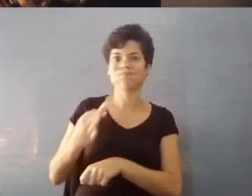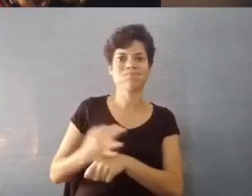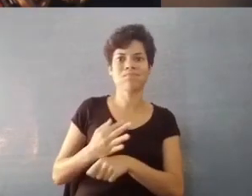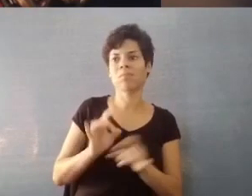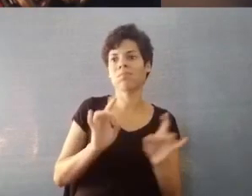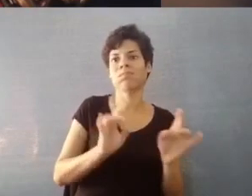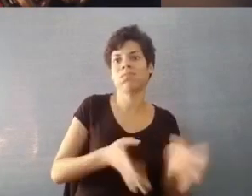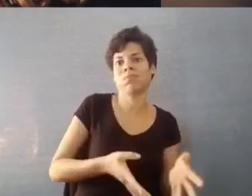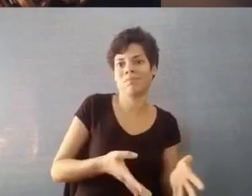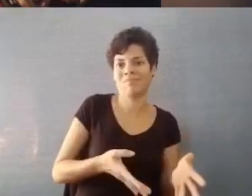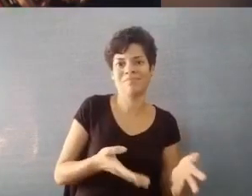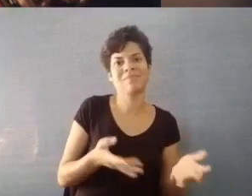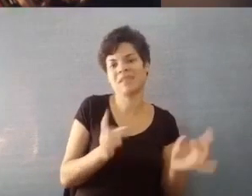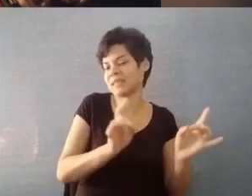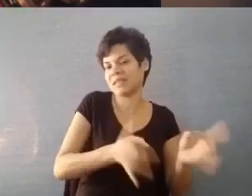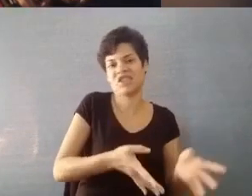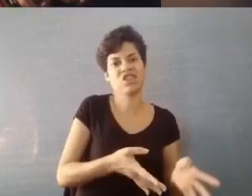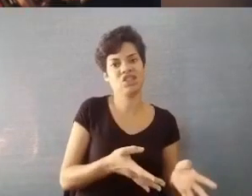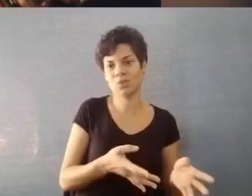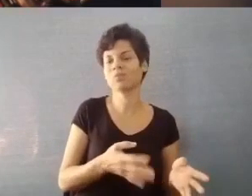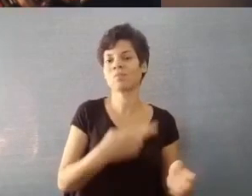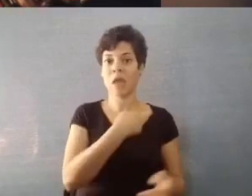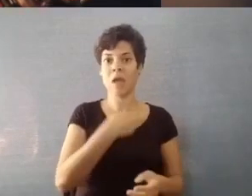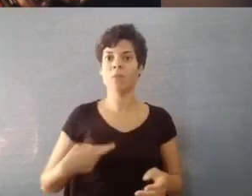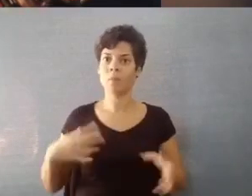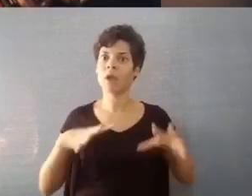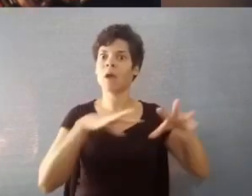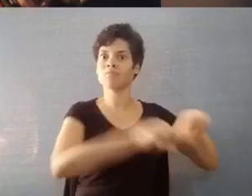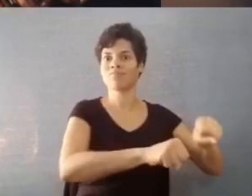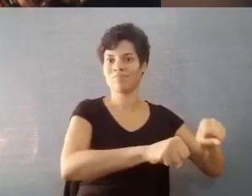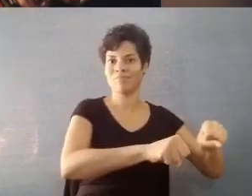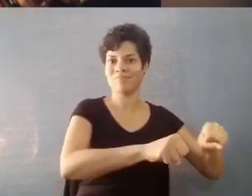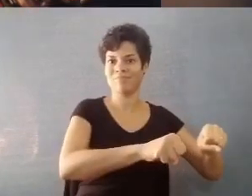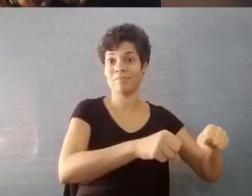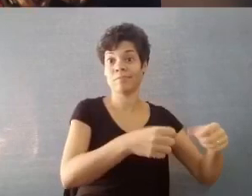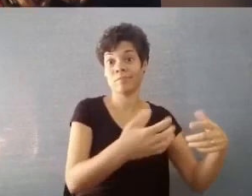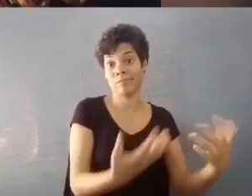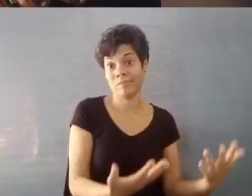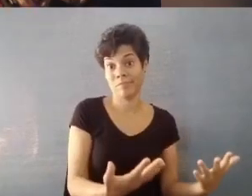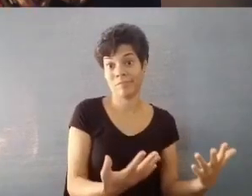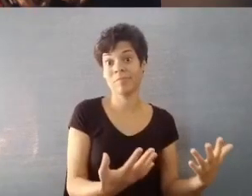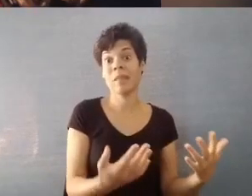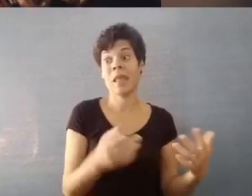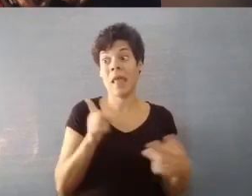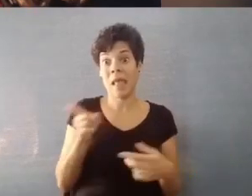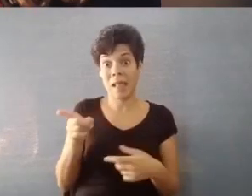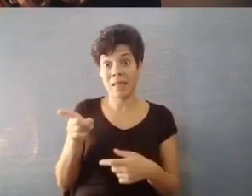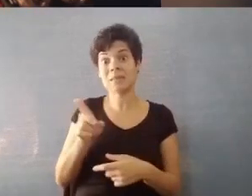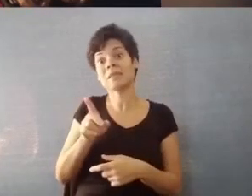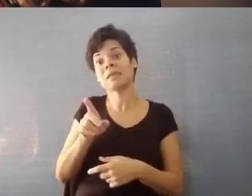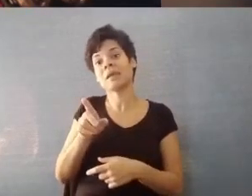Após o golpe, a família imperial foi forçada a exilar-se do país,